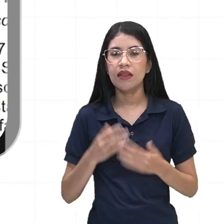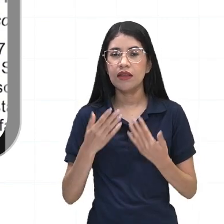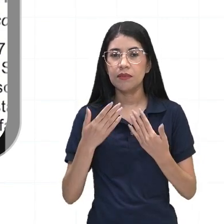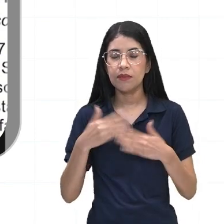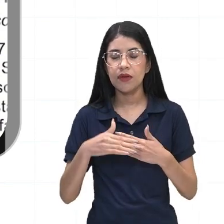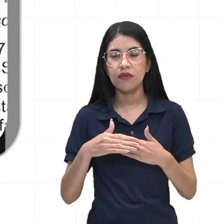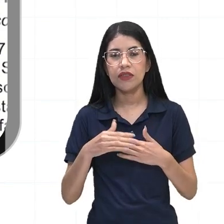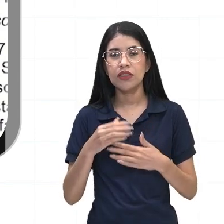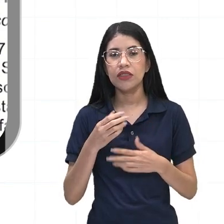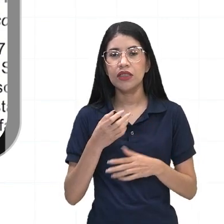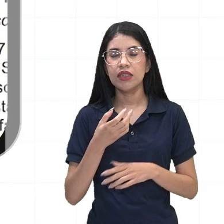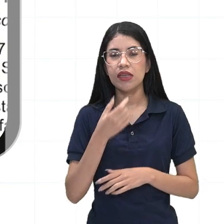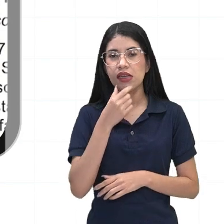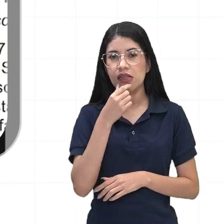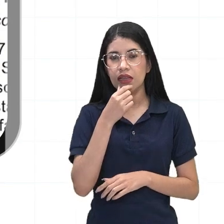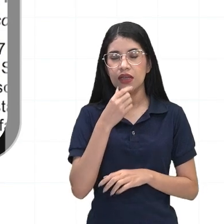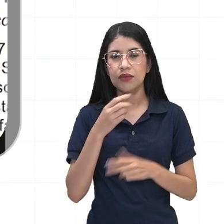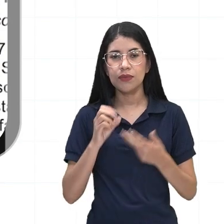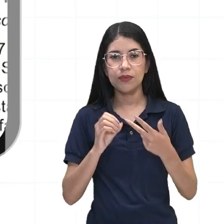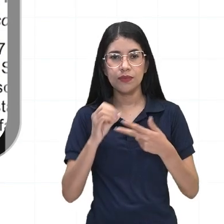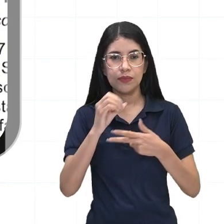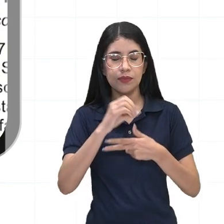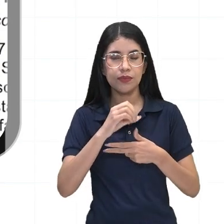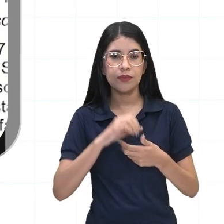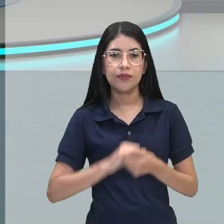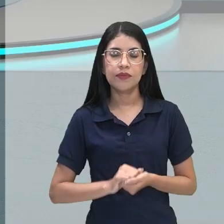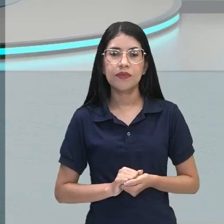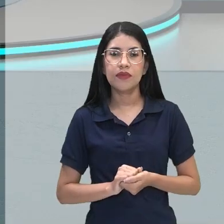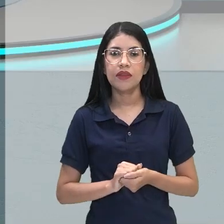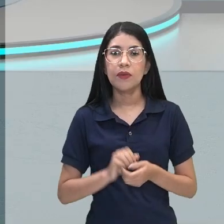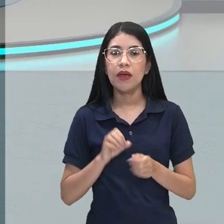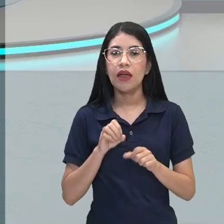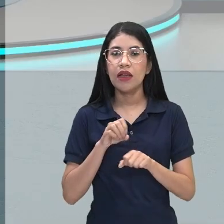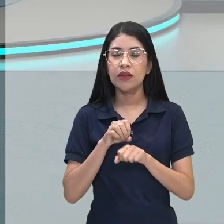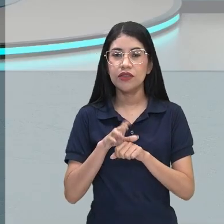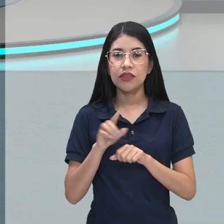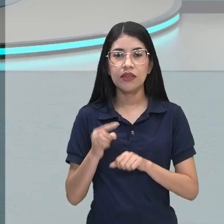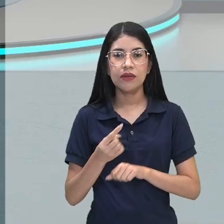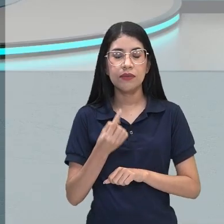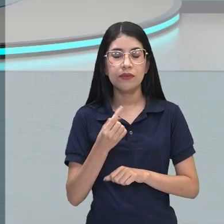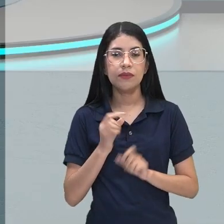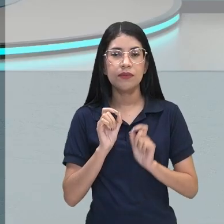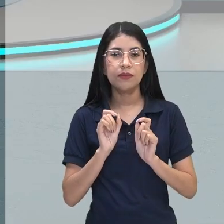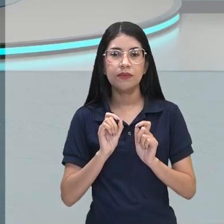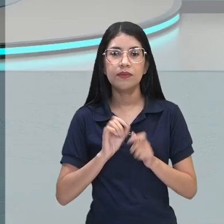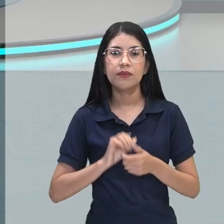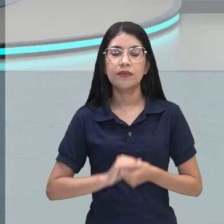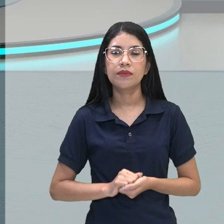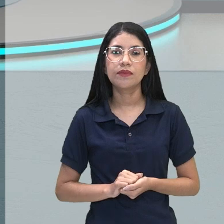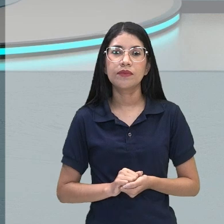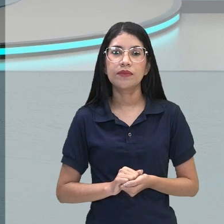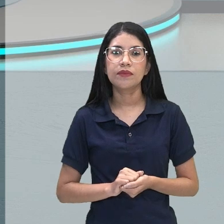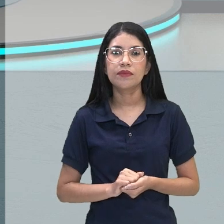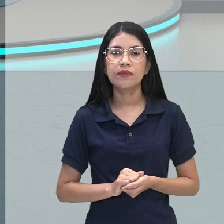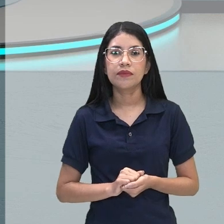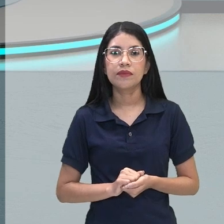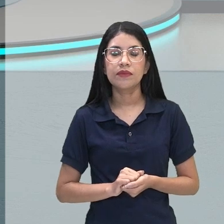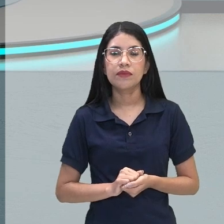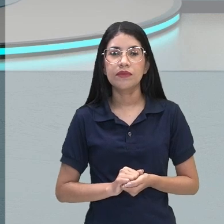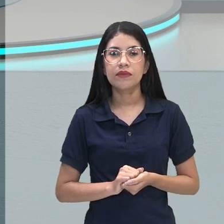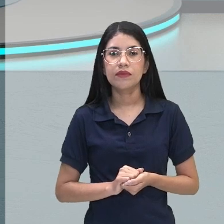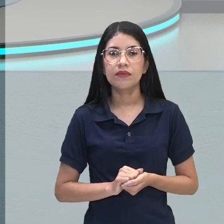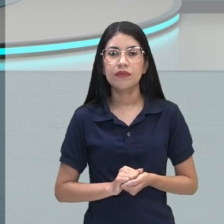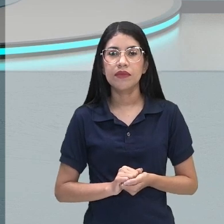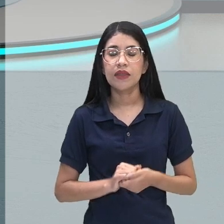Enem. Então, vamos ver aqui a nossa primeira dica, né, sobre ela, né? Então, primeiramente, a gente tem